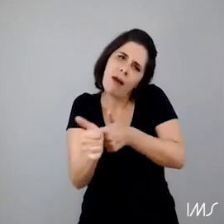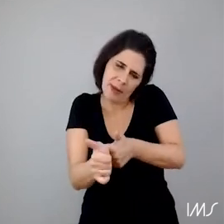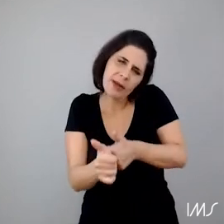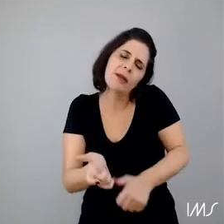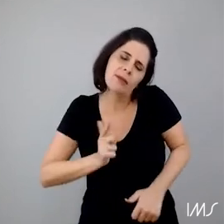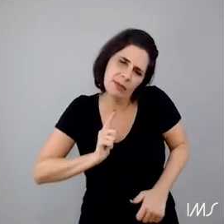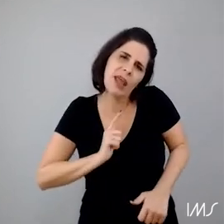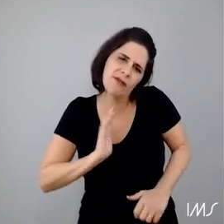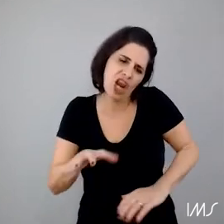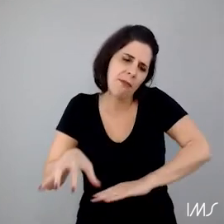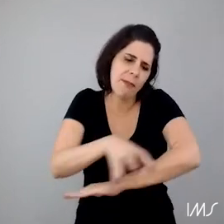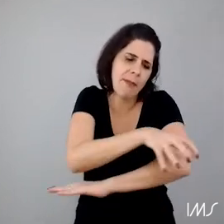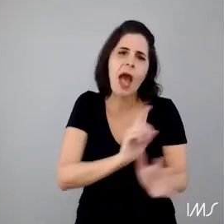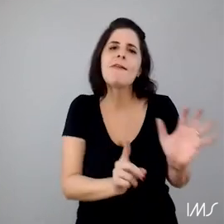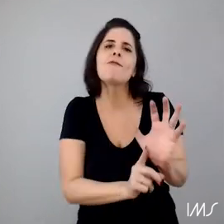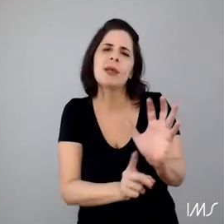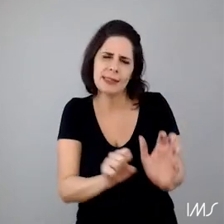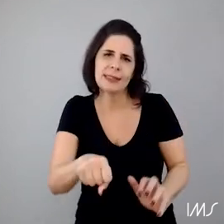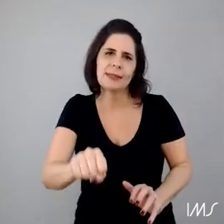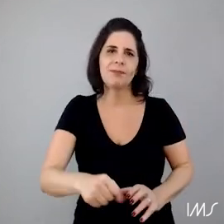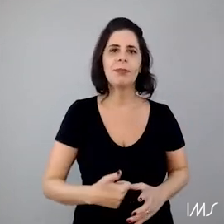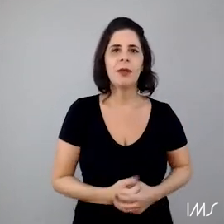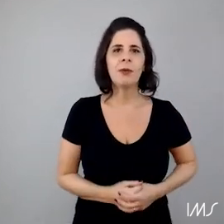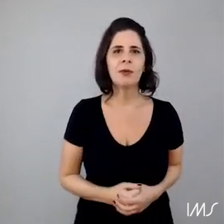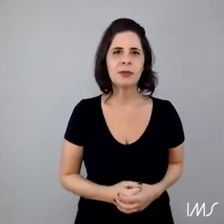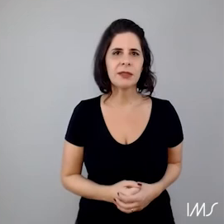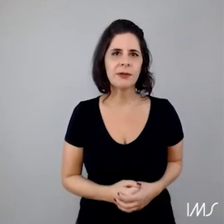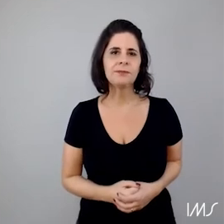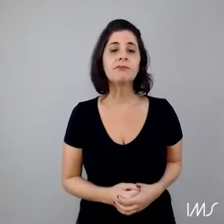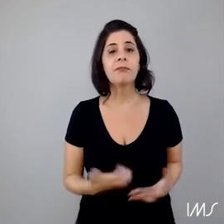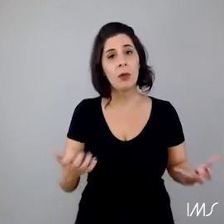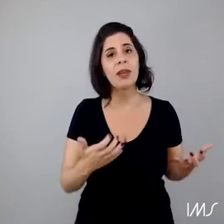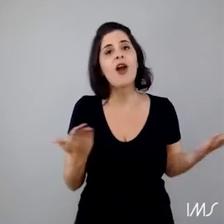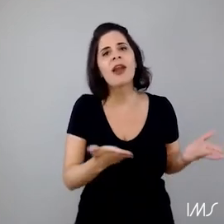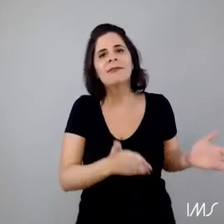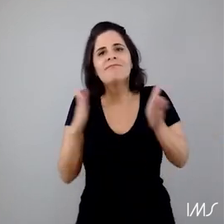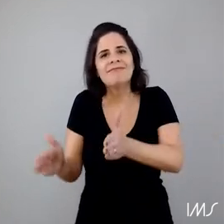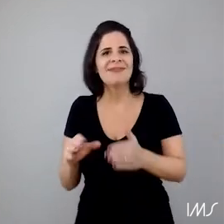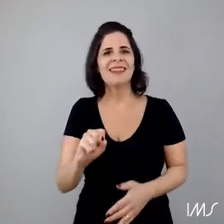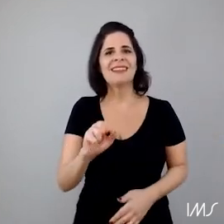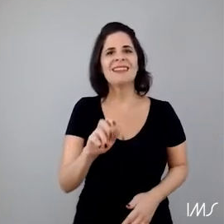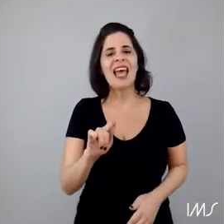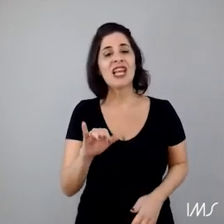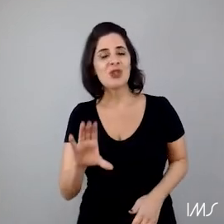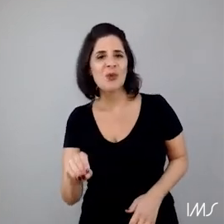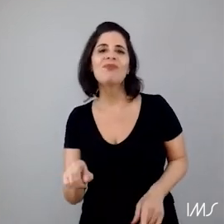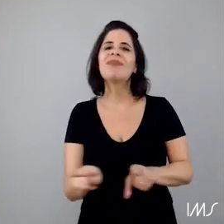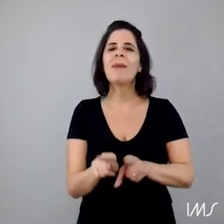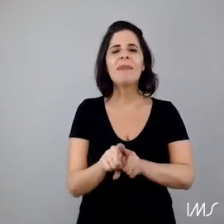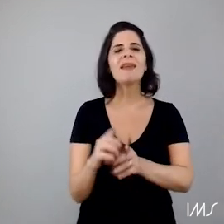para o Sérgio, também com a tarefa de talvez finalizar, fazer um pequeno comentário. Eu